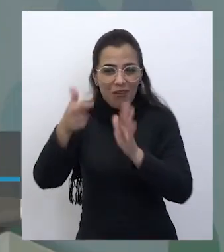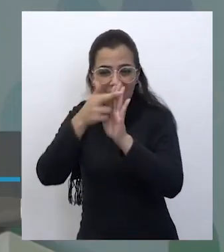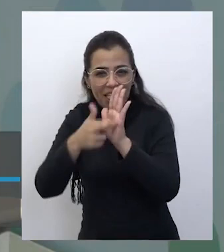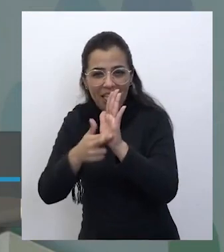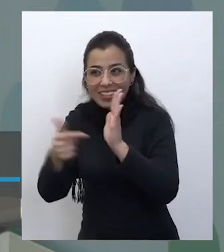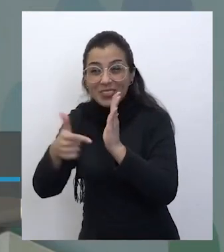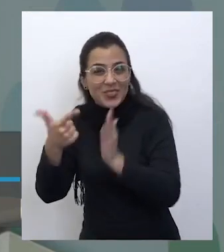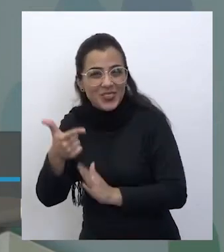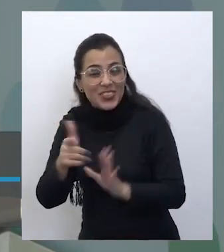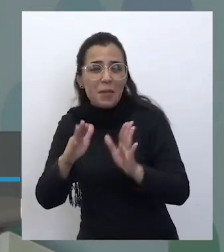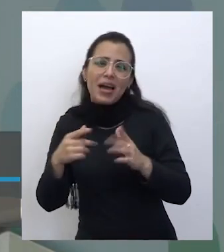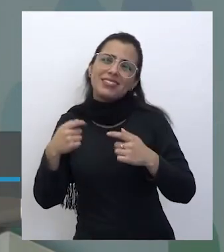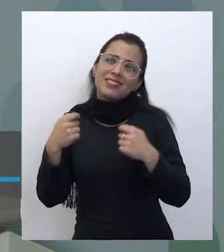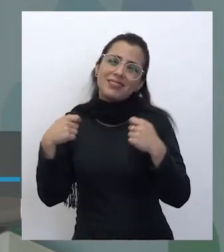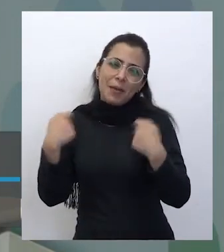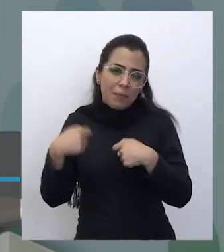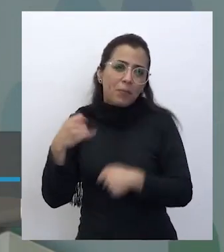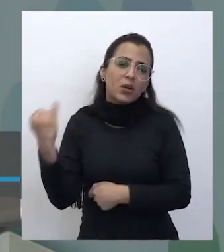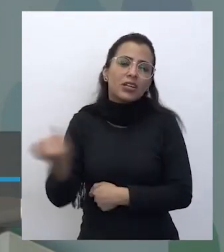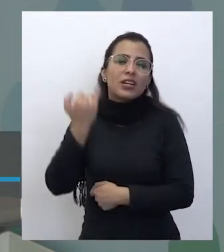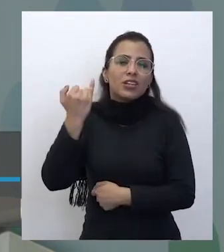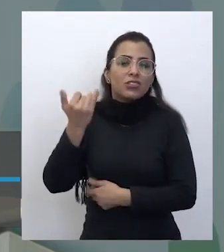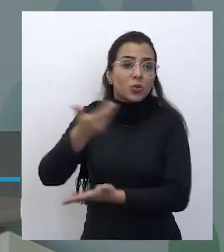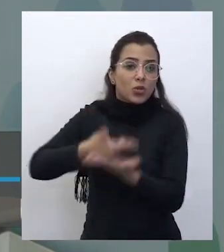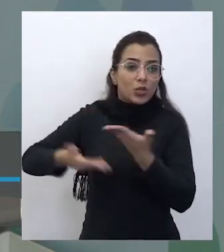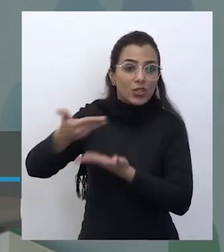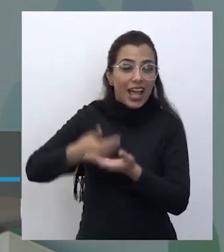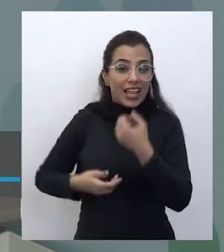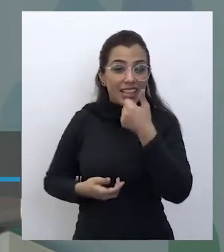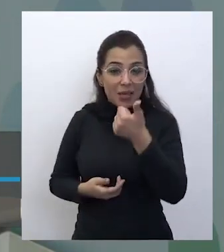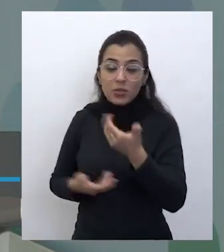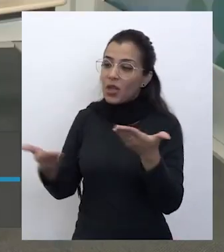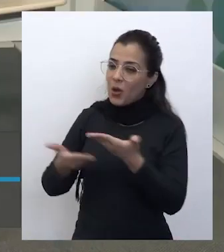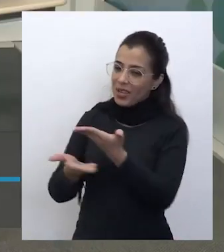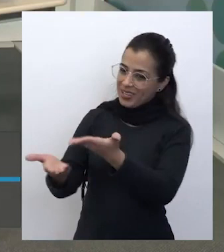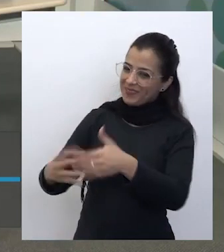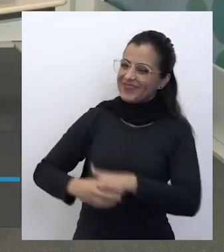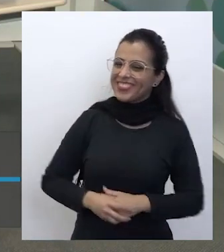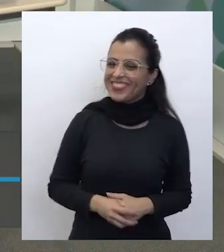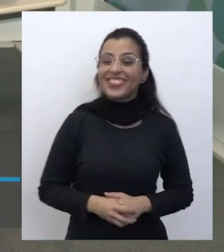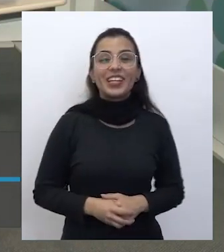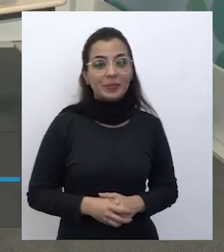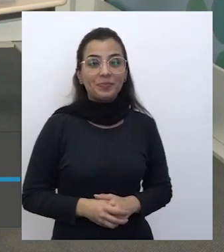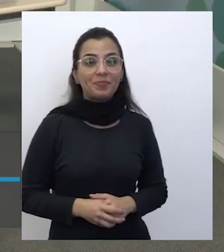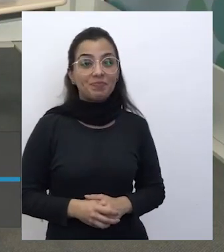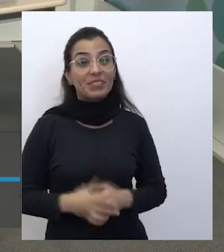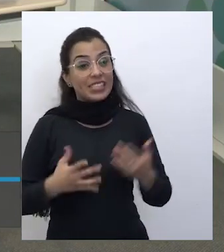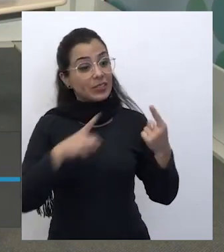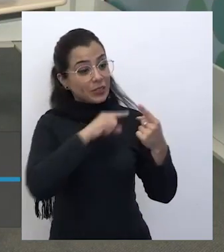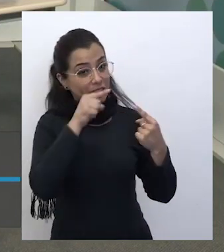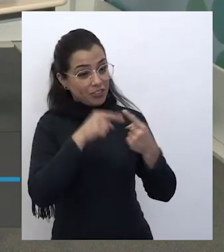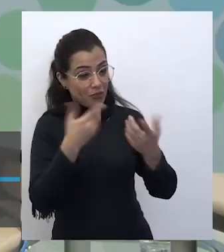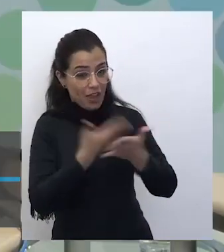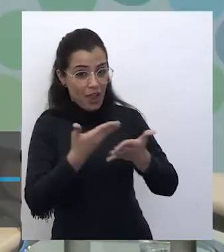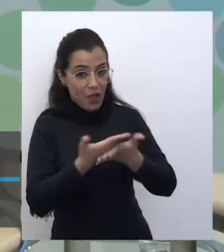ótimo. É muito importante, temos que nos ajudar porque estamos próximos uns dos outros, tá bom? Então, professora, vamos lá, então, aos objetivos da